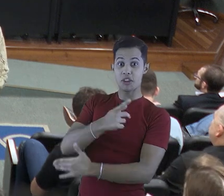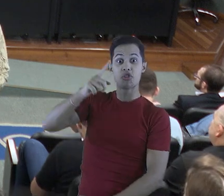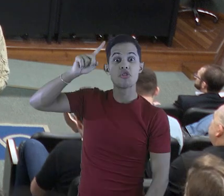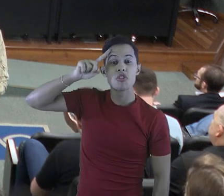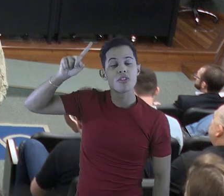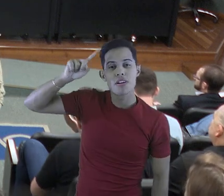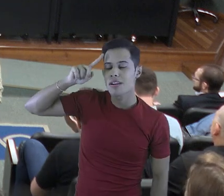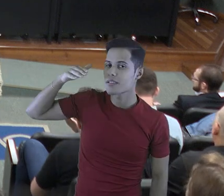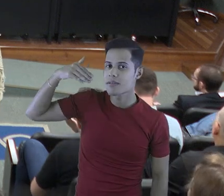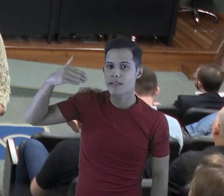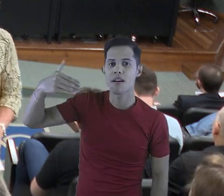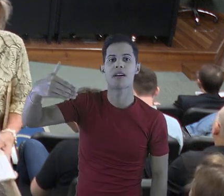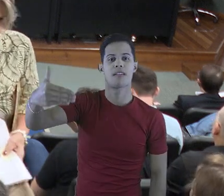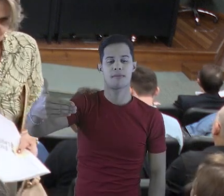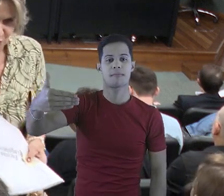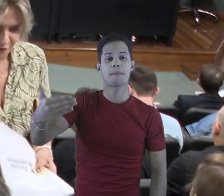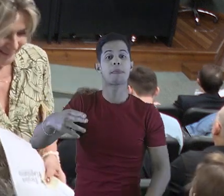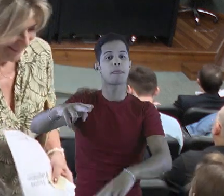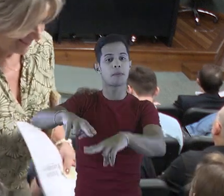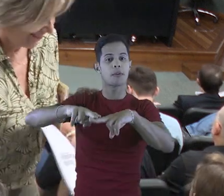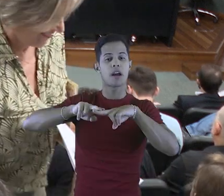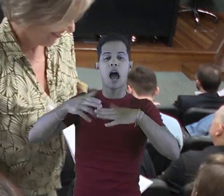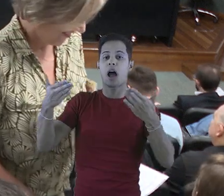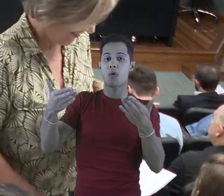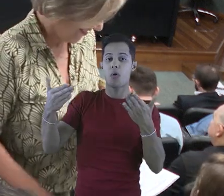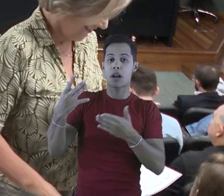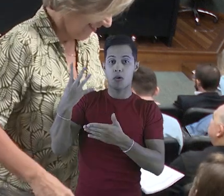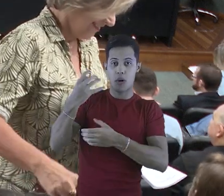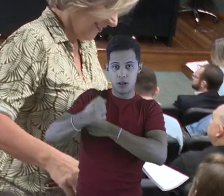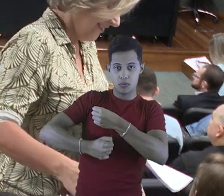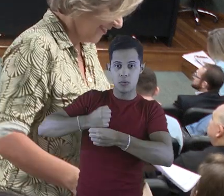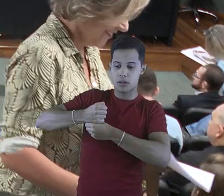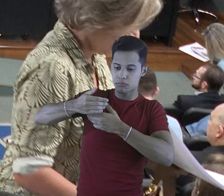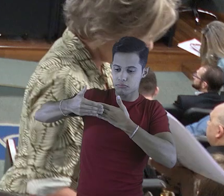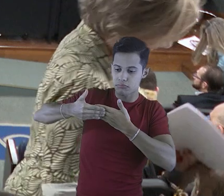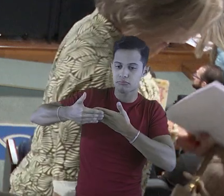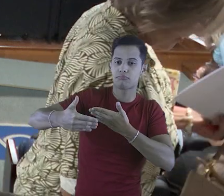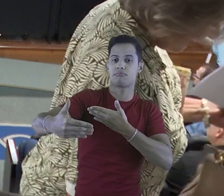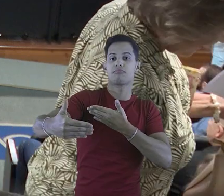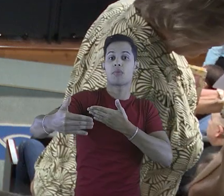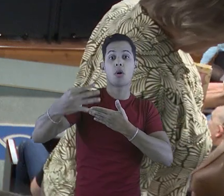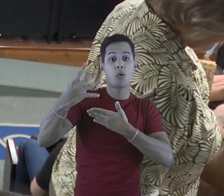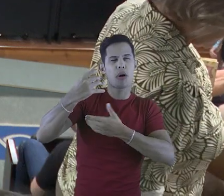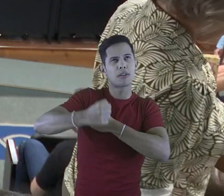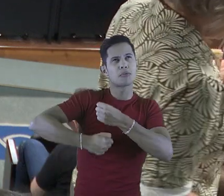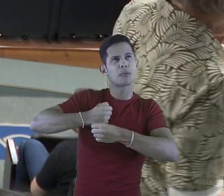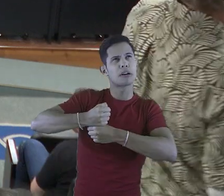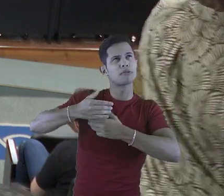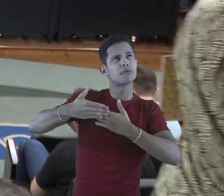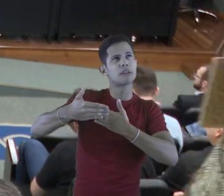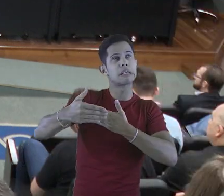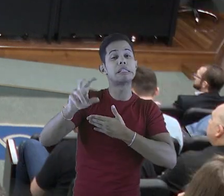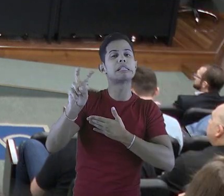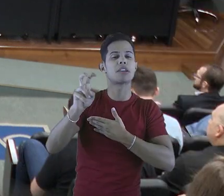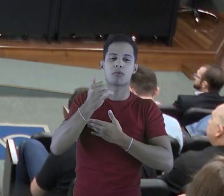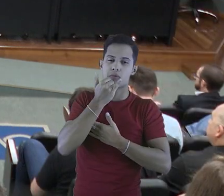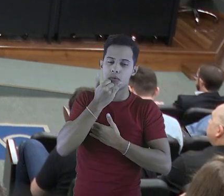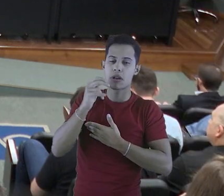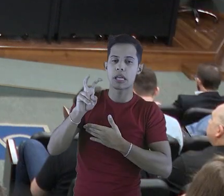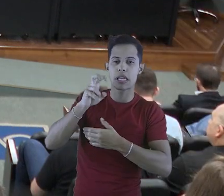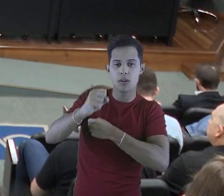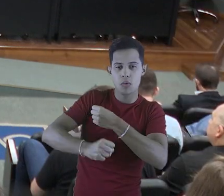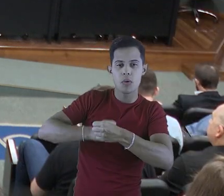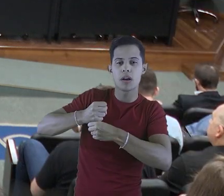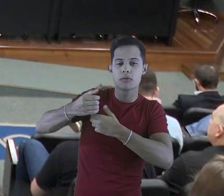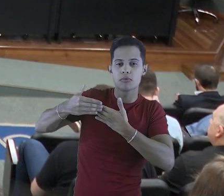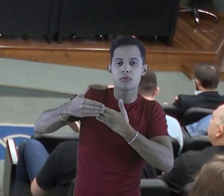NPD agora, depois de quatro anos, mais de quatro anos, estamos em 2005, cinco anos da